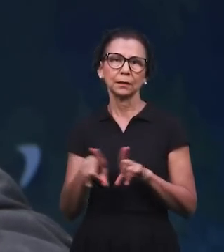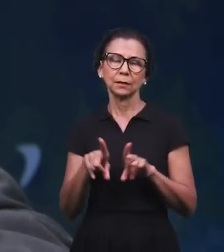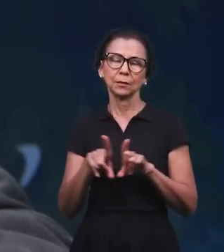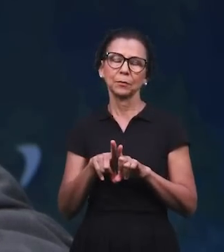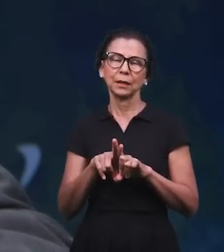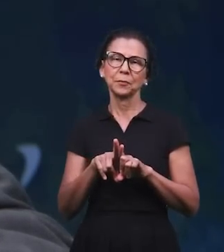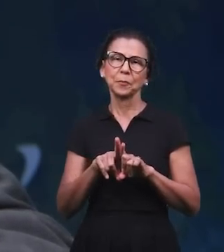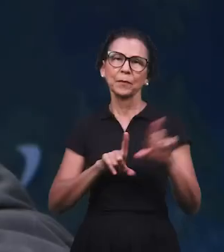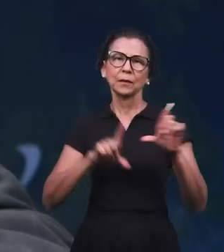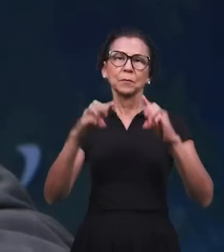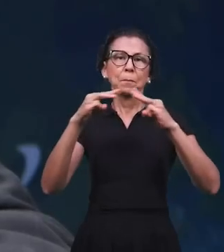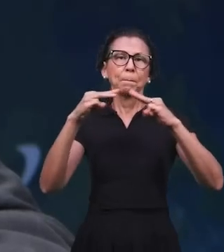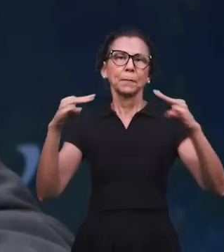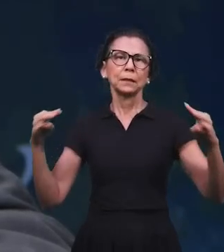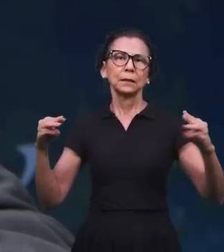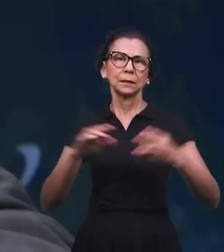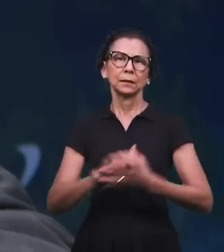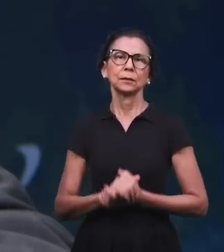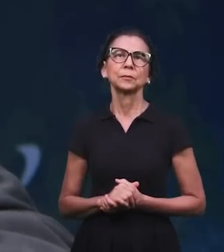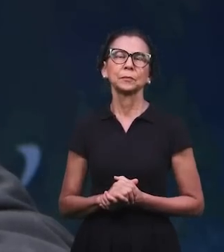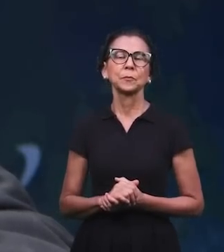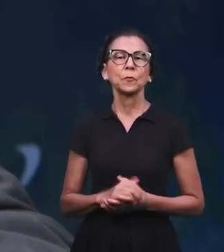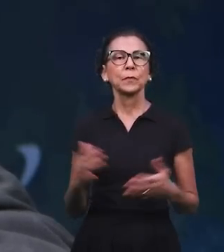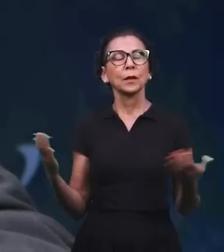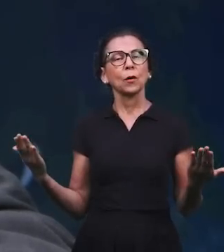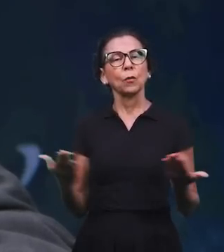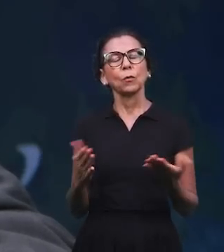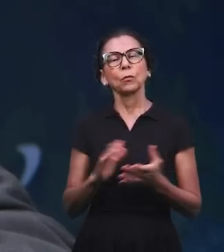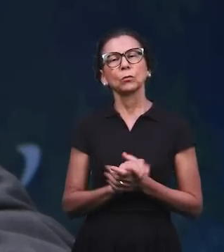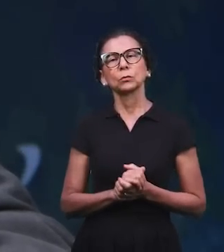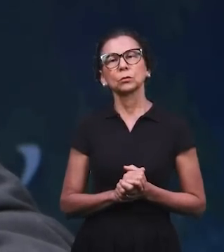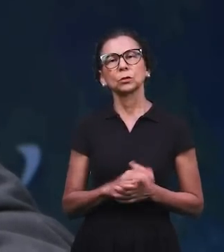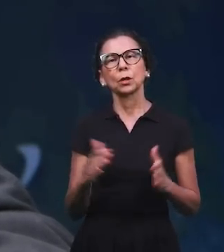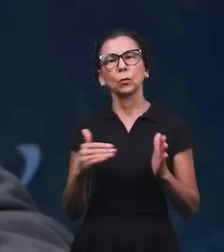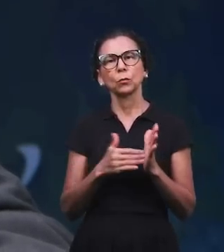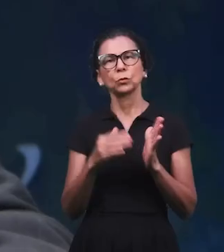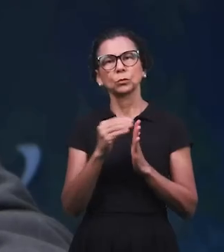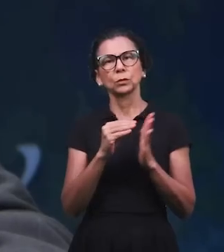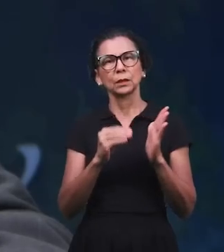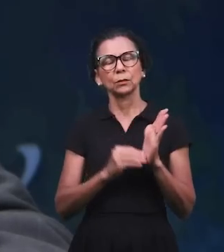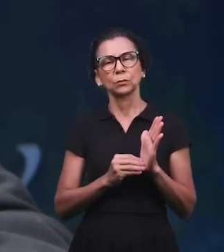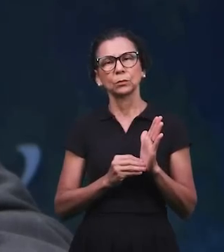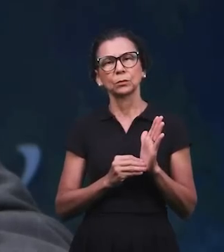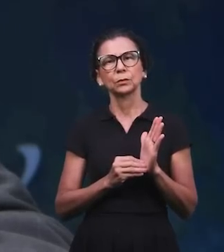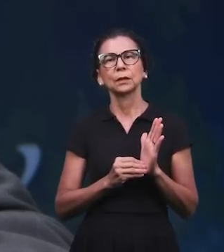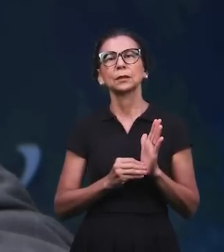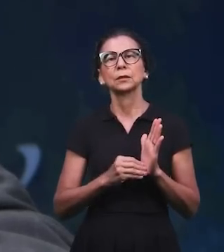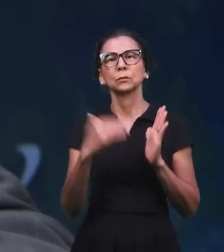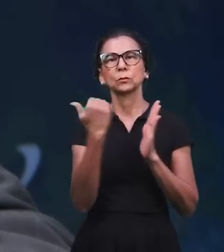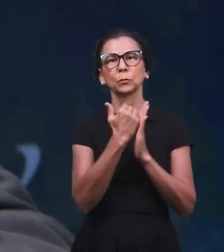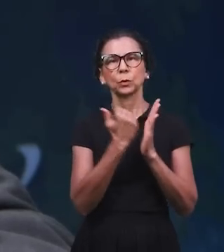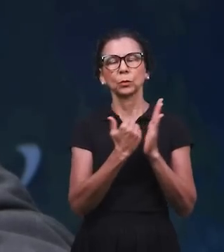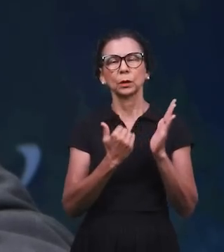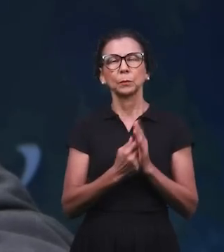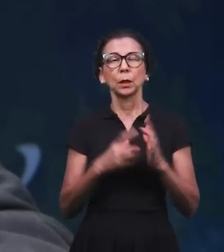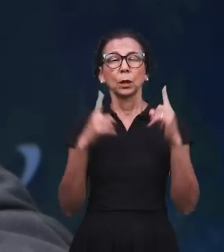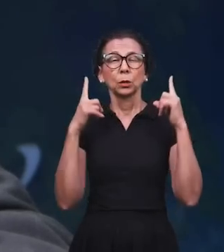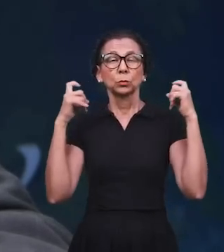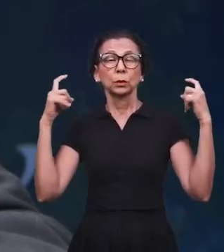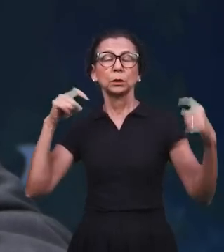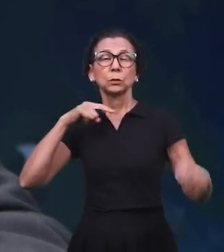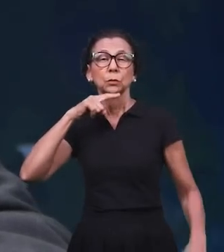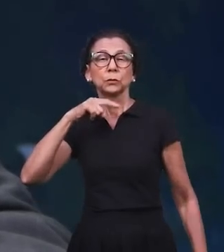Manaim. Eu gostaria de ressaltar aos irmãos que nós estamos chegando ao último episódio de uma série sobre o sonido incerto. Nós tivemos